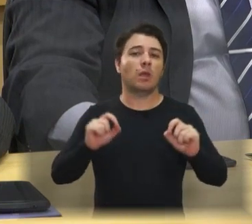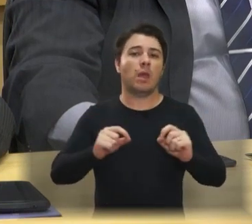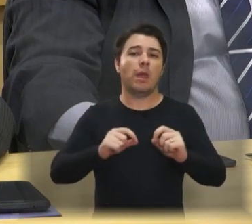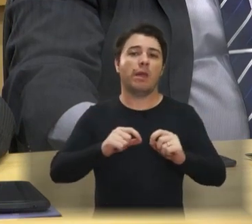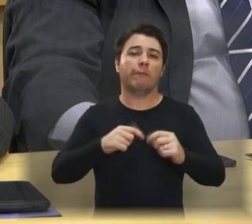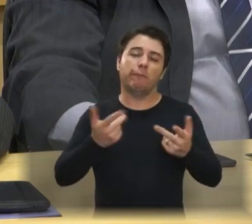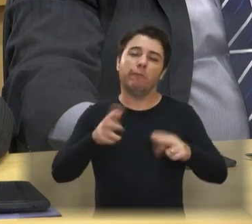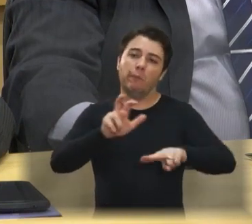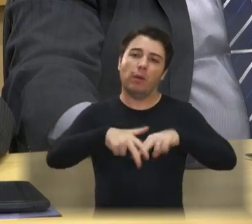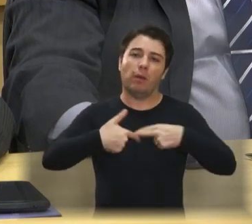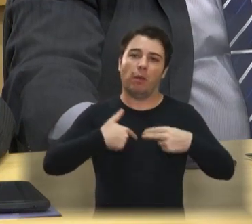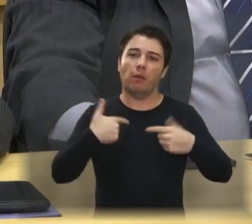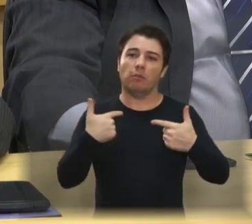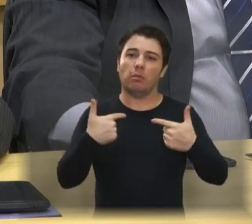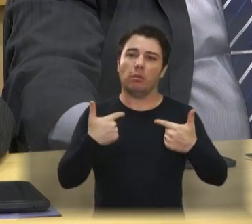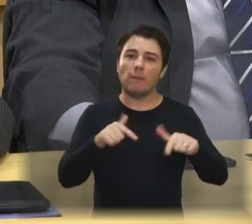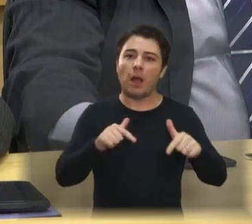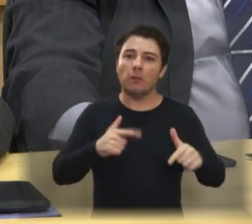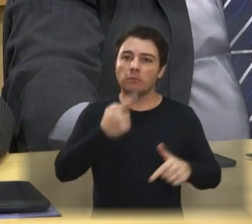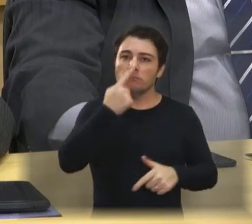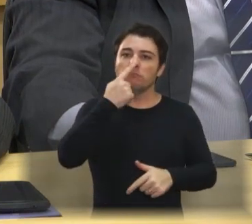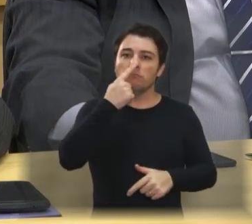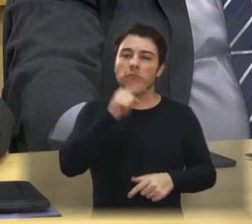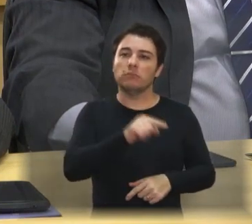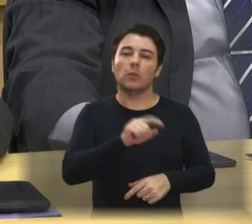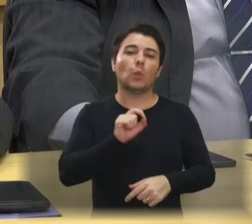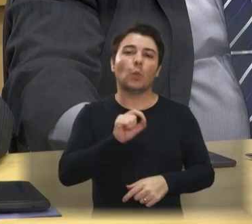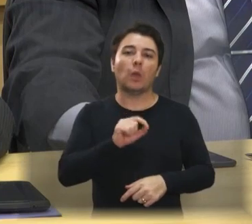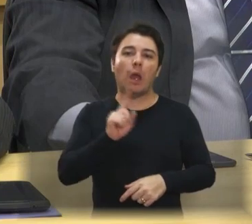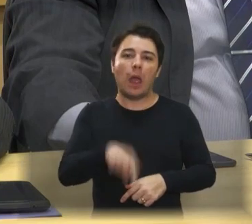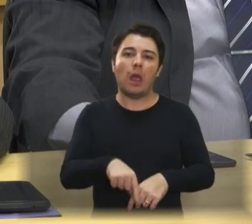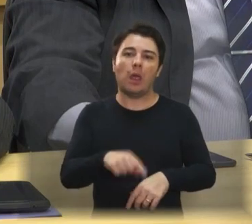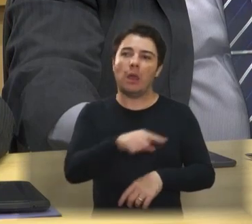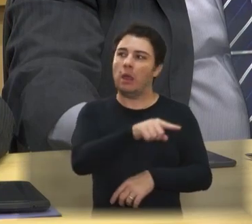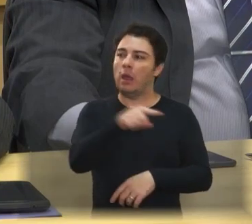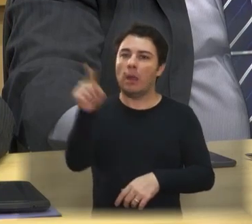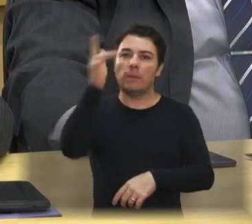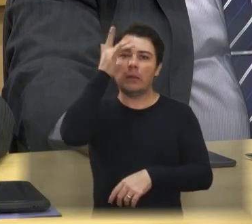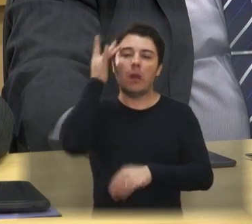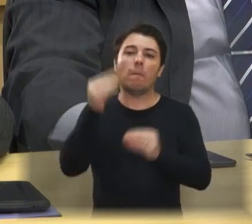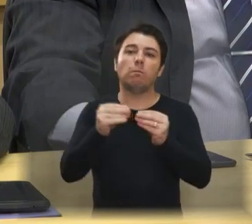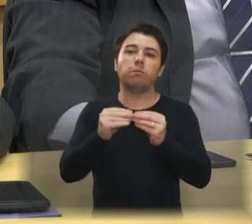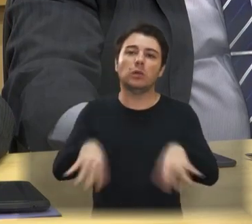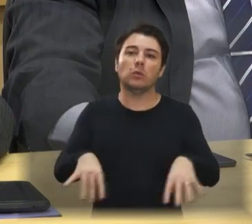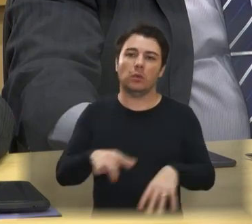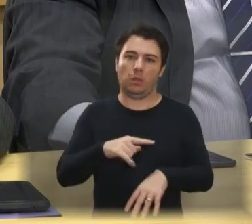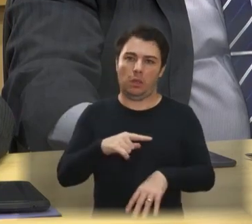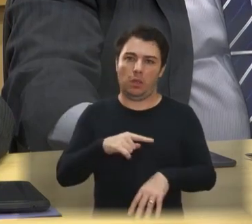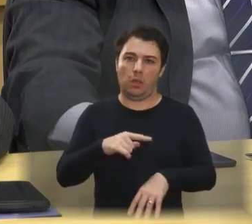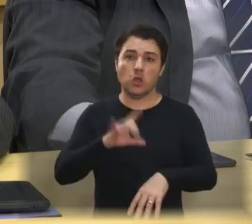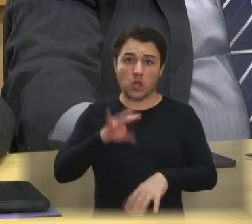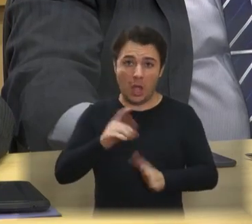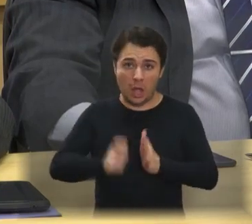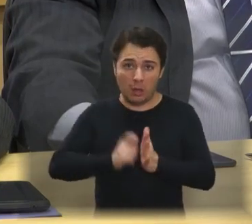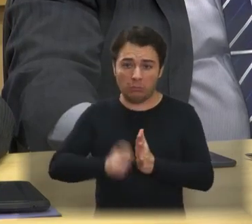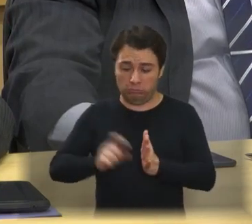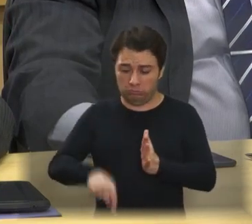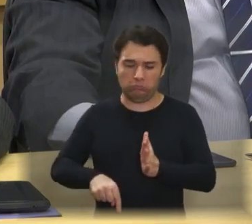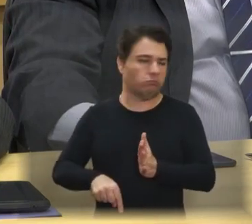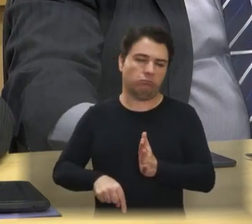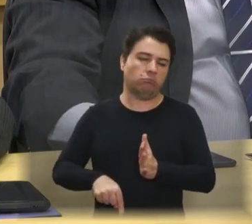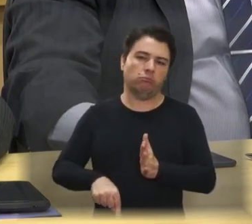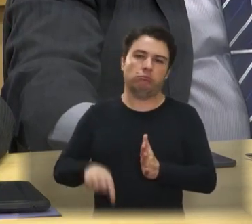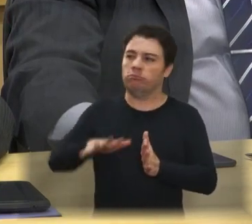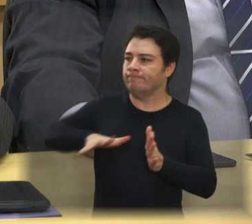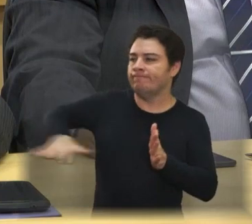pela nossa militância prática né ah os prejuízos né que os consumidores isso não é só em Araraquara né